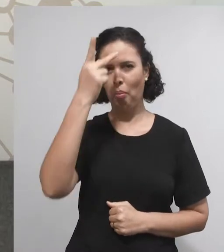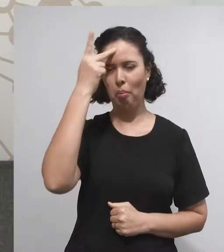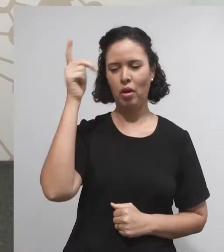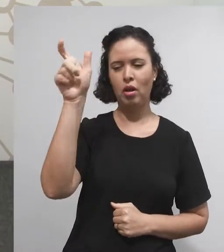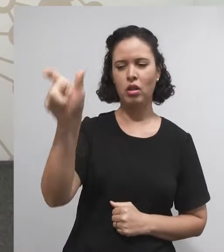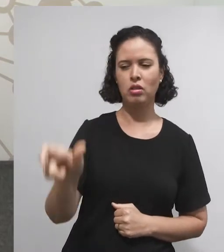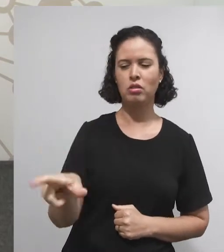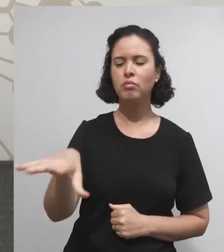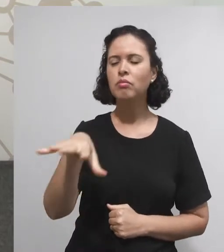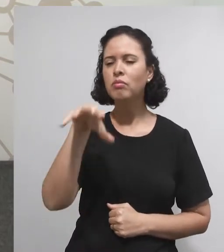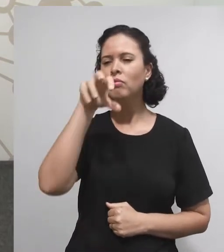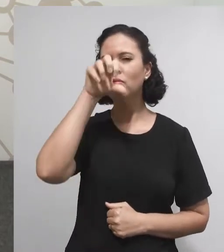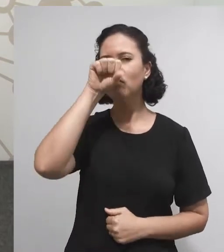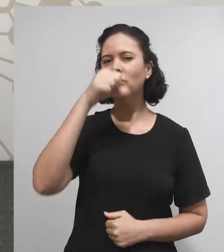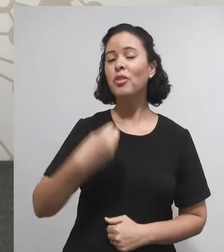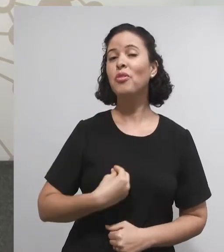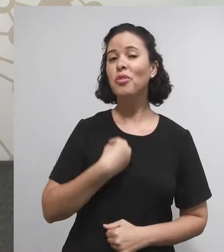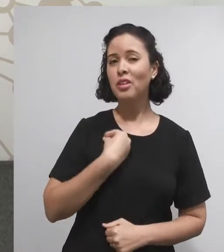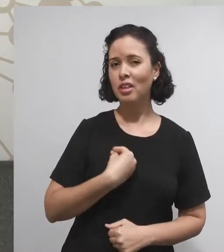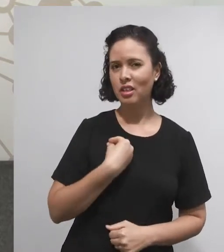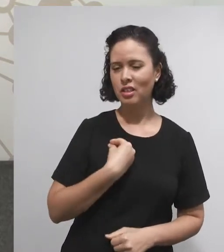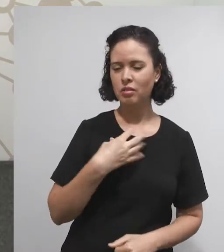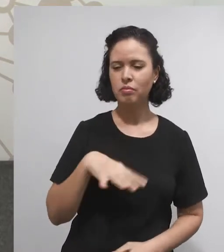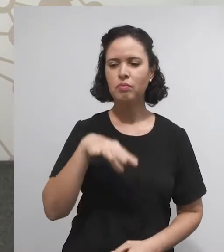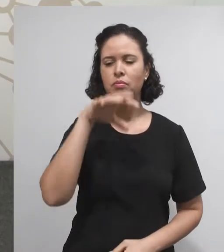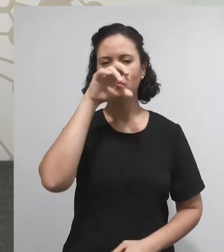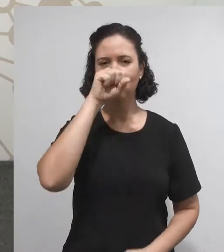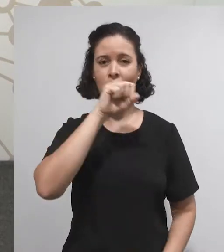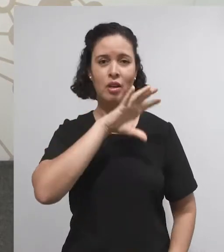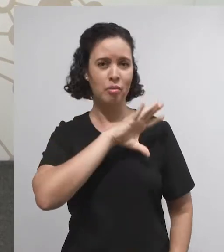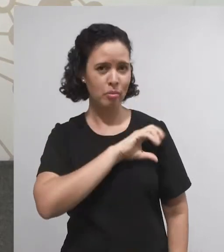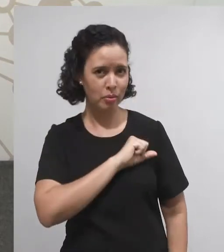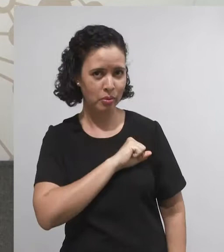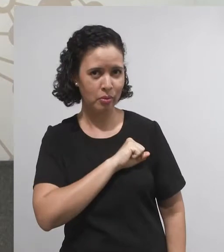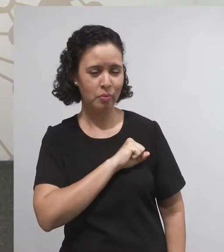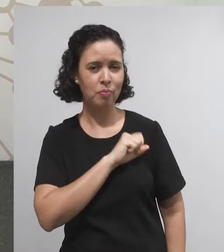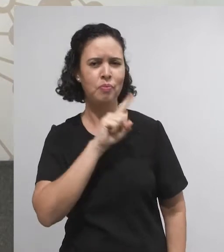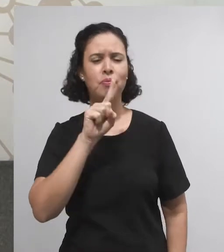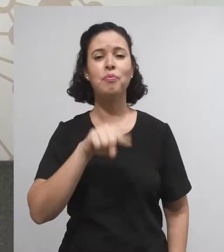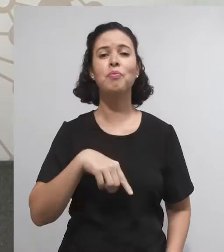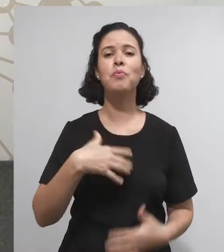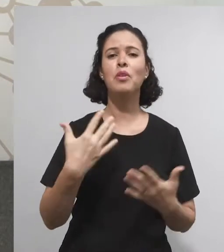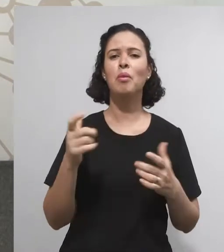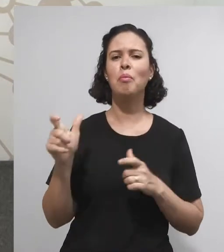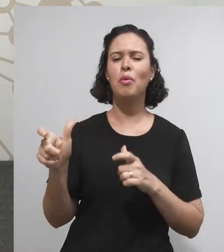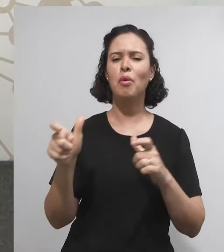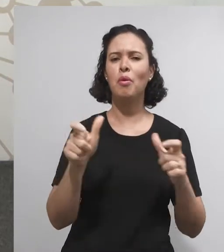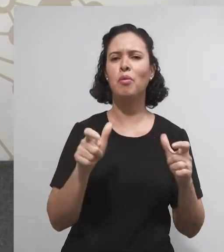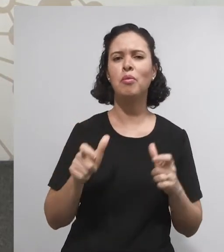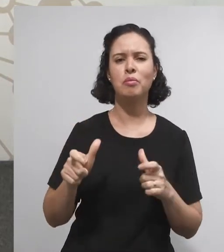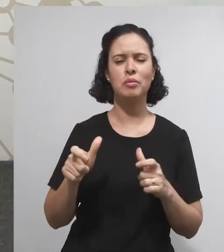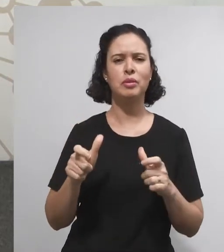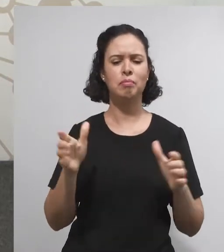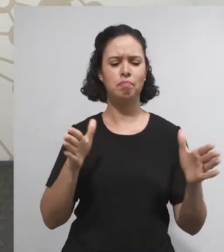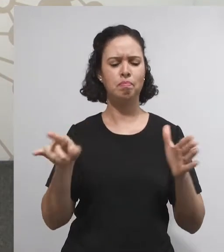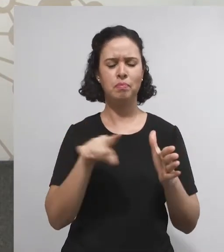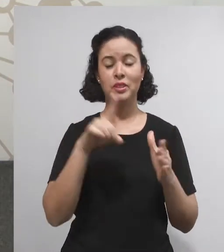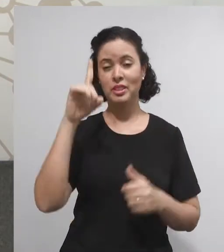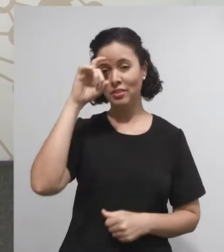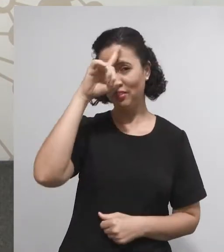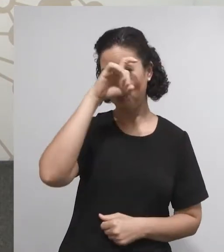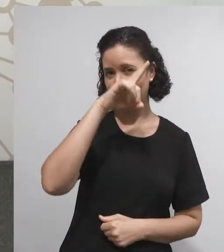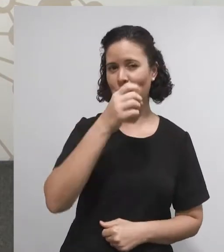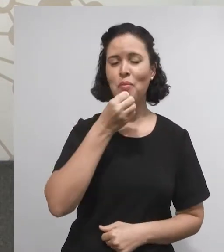que tem cheiro de vida, tem gente que tem cheiro de amor, e mesmo em momentos